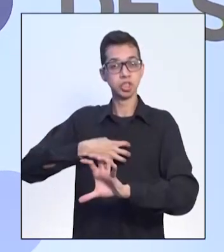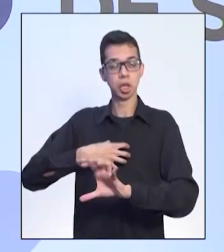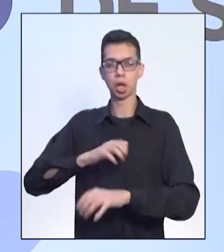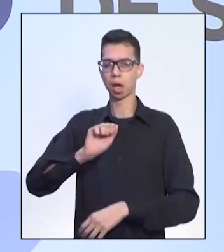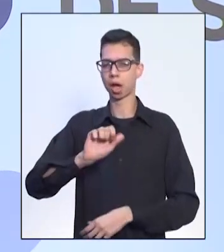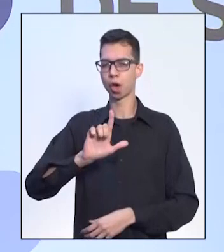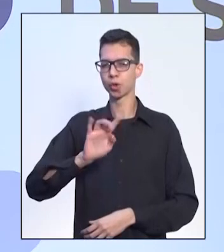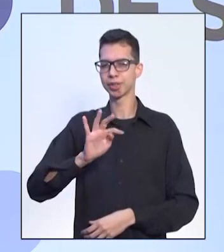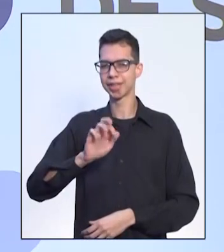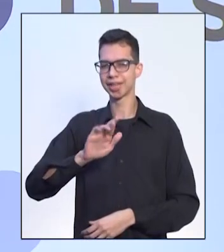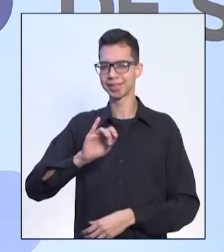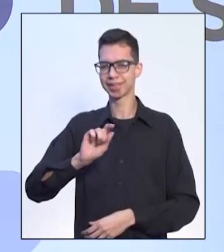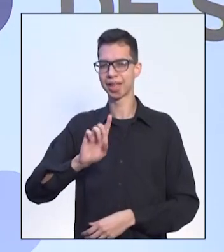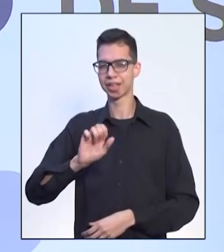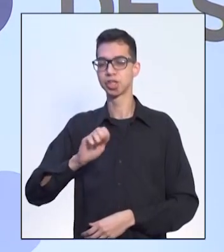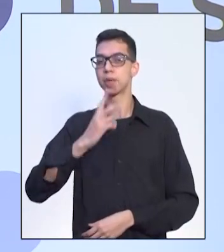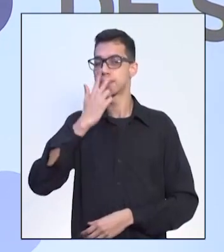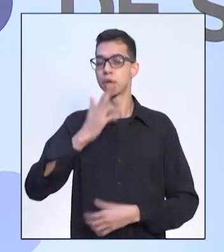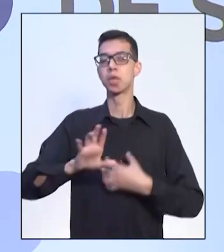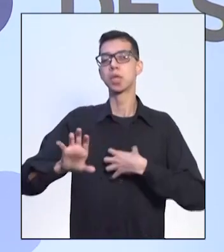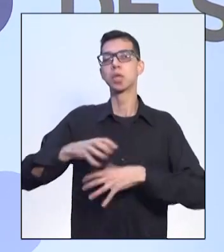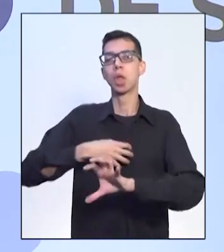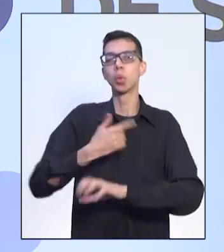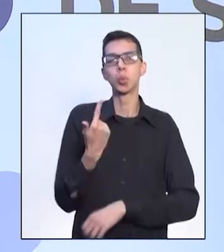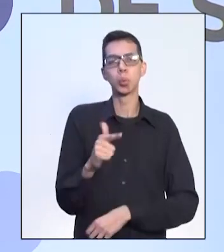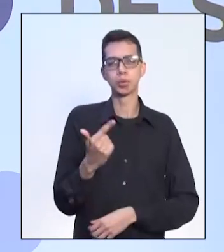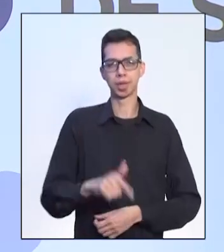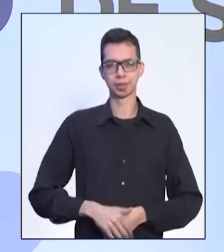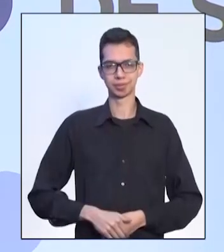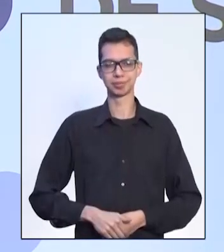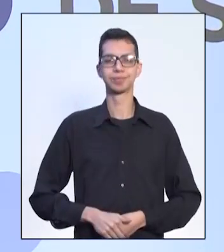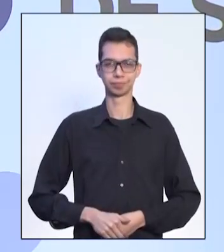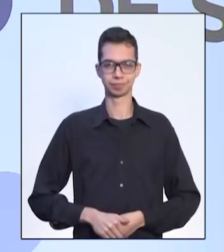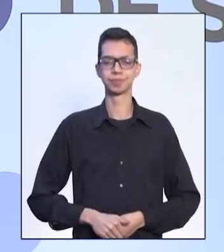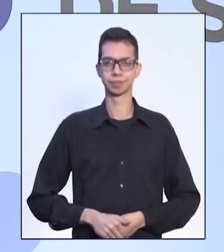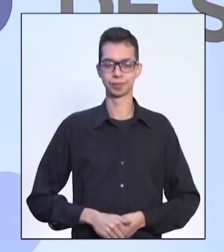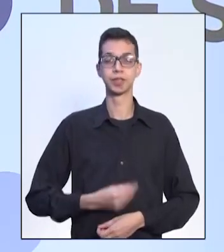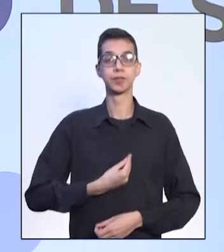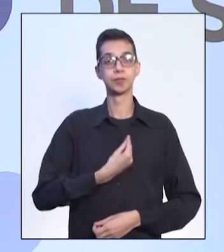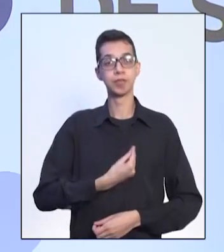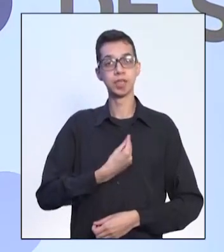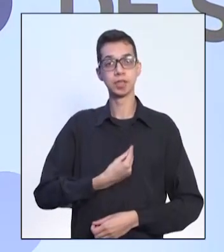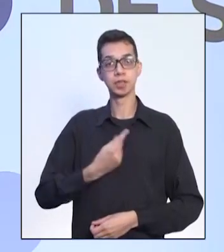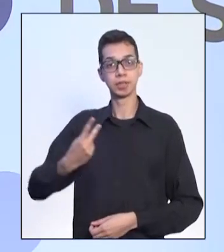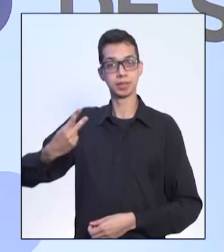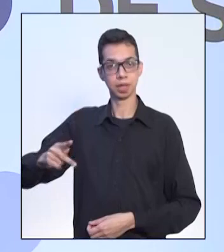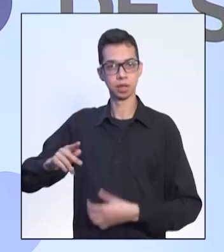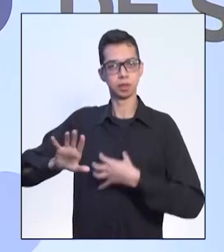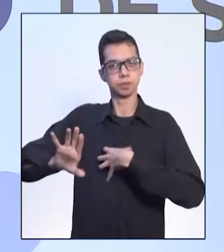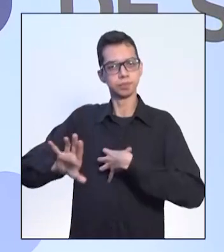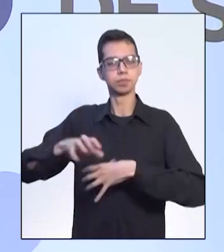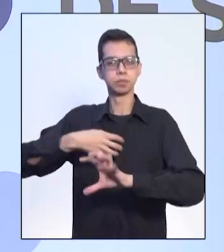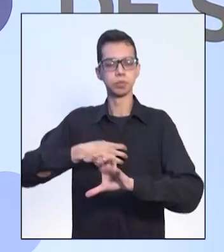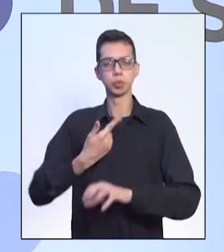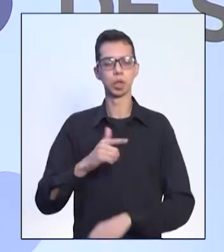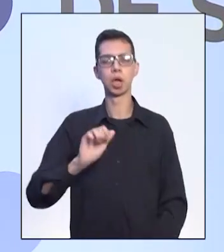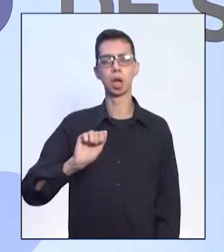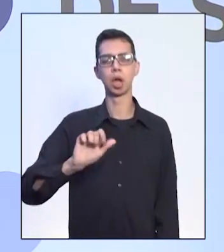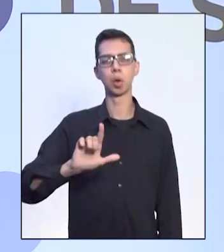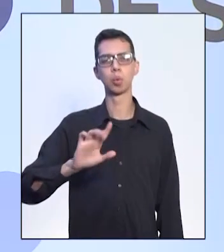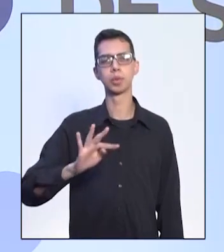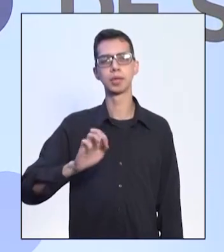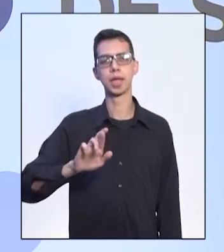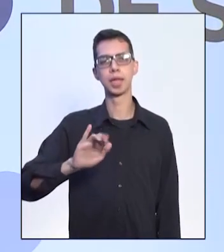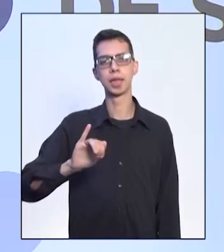como um vestir a pele do outro, entrar na vida do outro. Né? Tanto é que a palavra alteridade significa exatamente